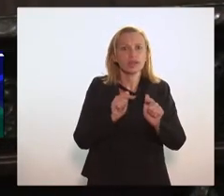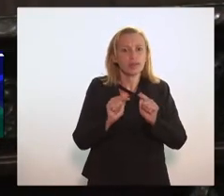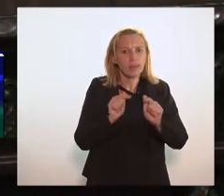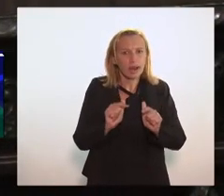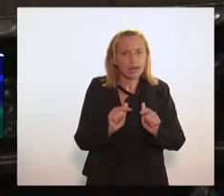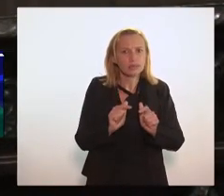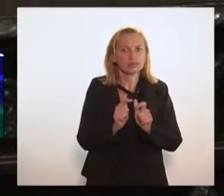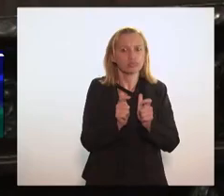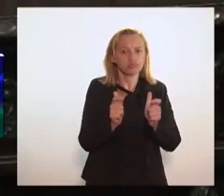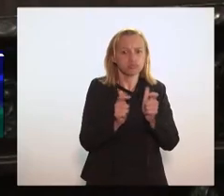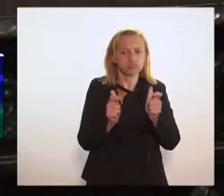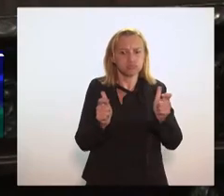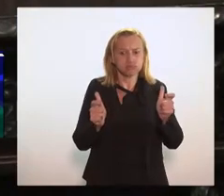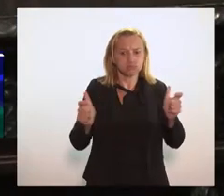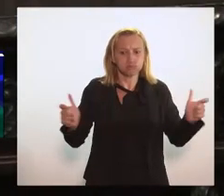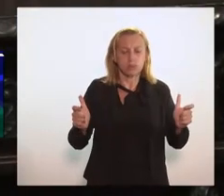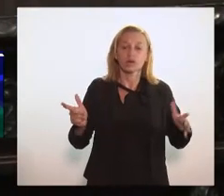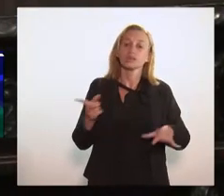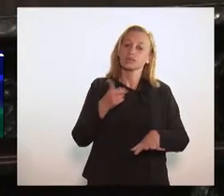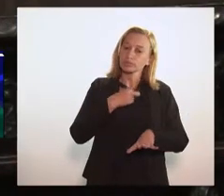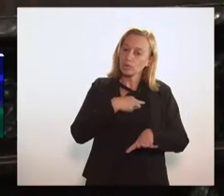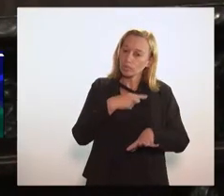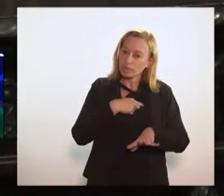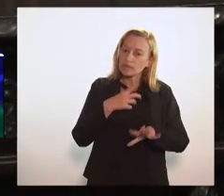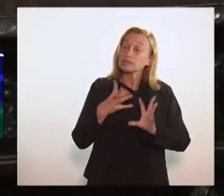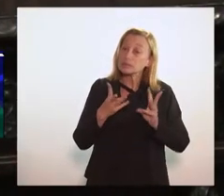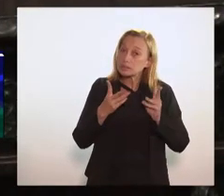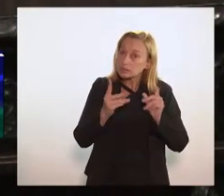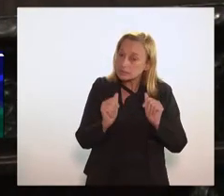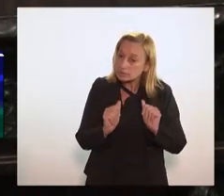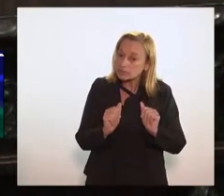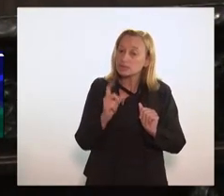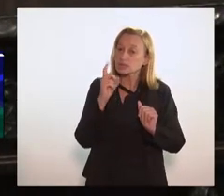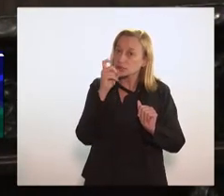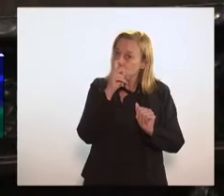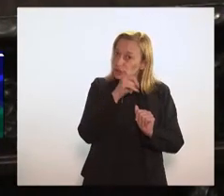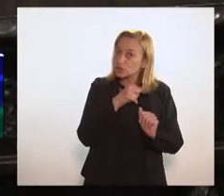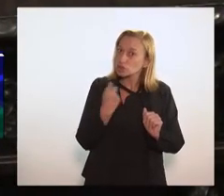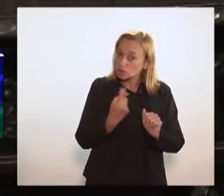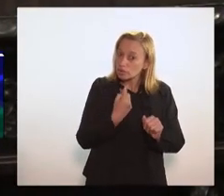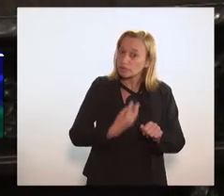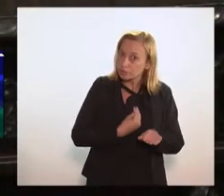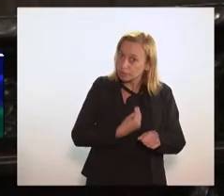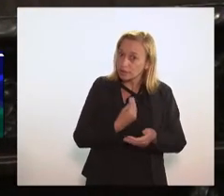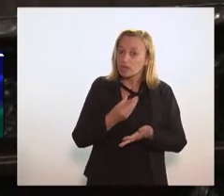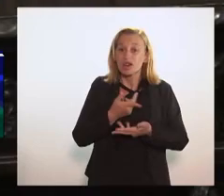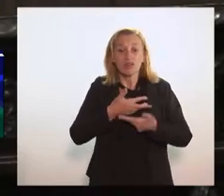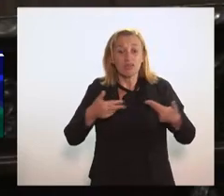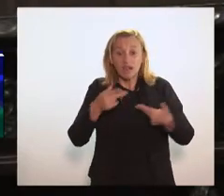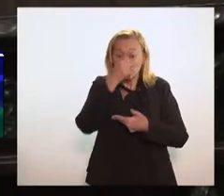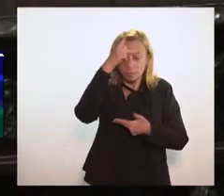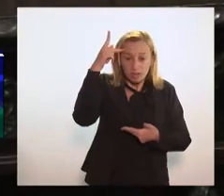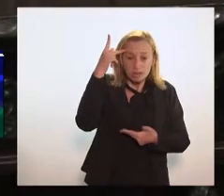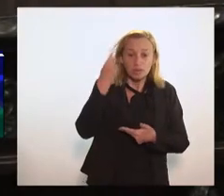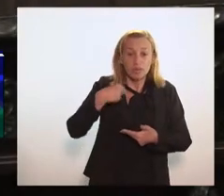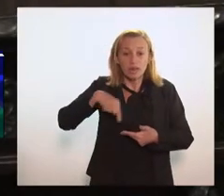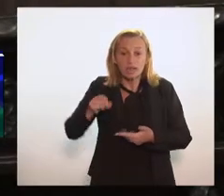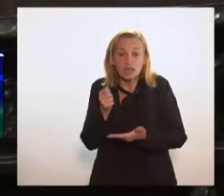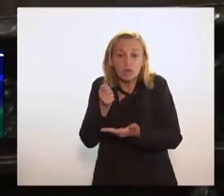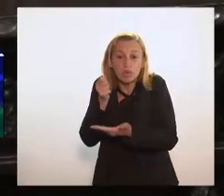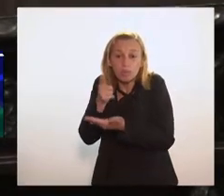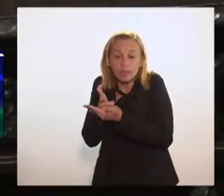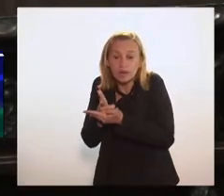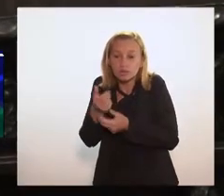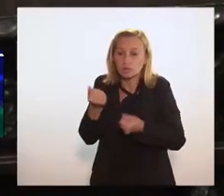sido muito grande devido a esse momento delicado que nós estamos passando, muitas pessoas estão ali comprando um